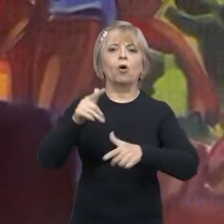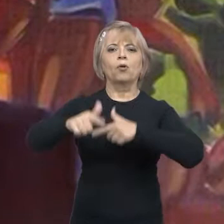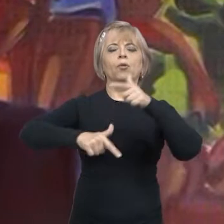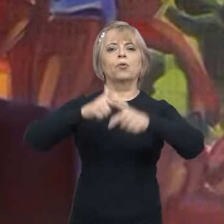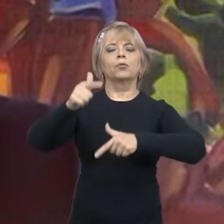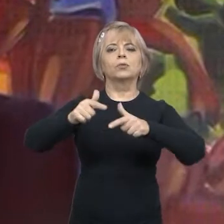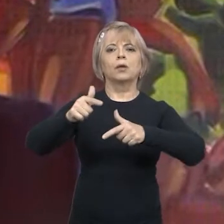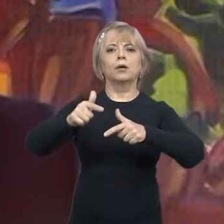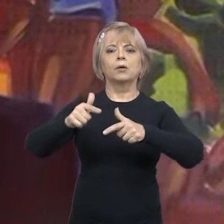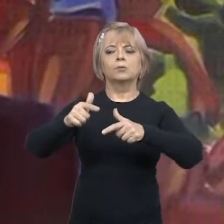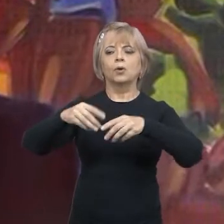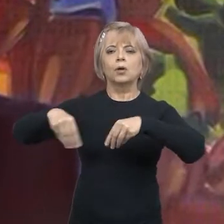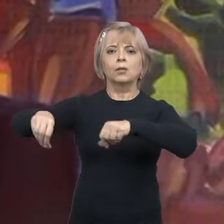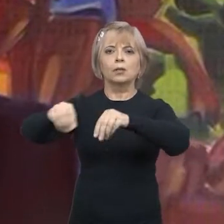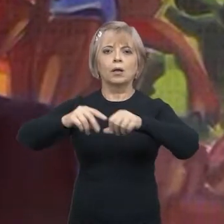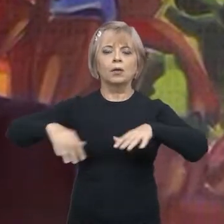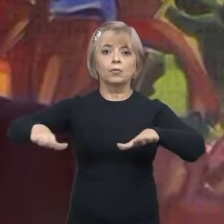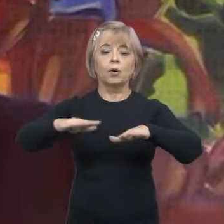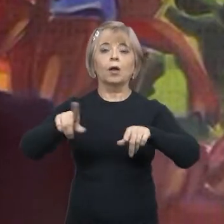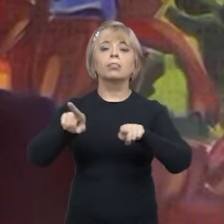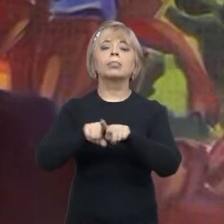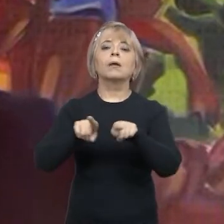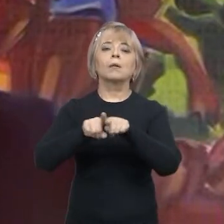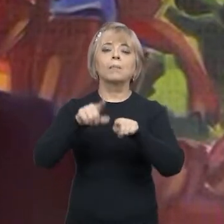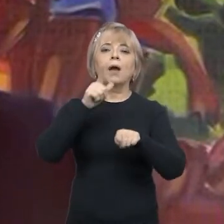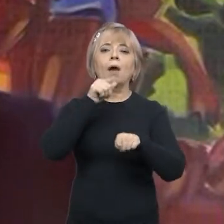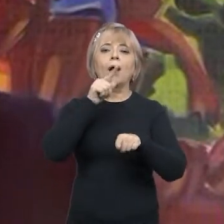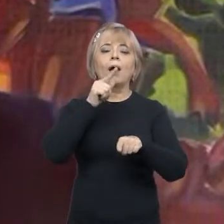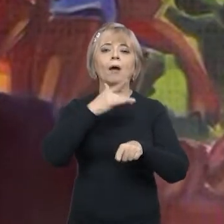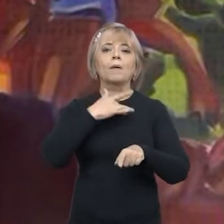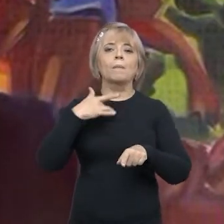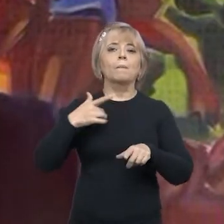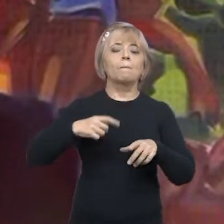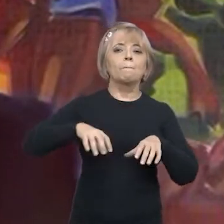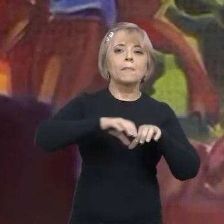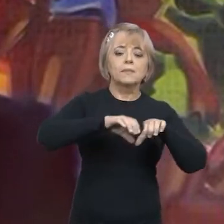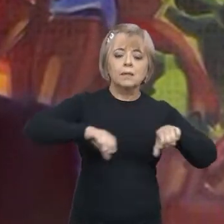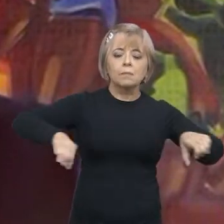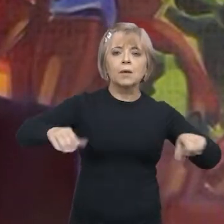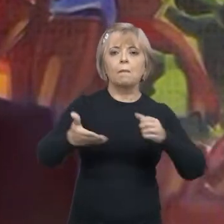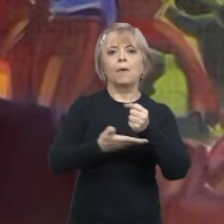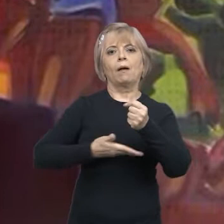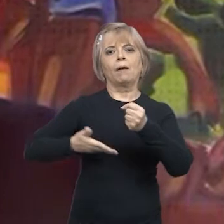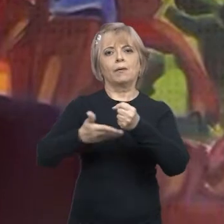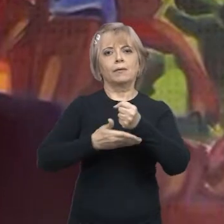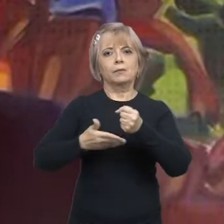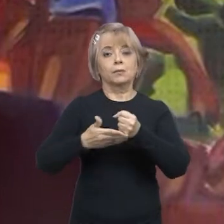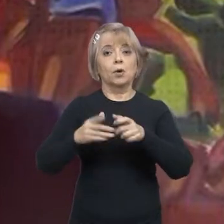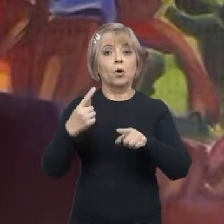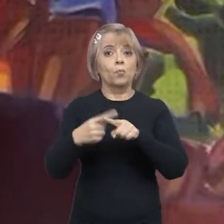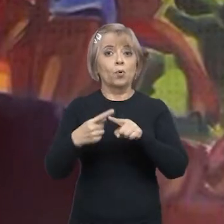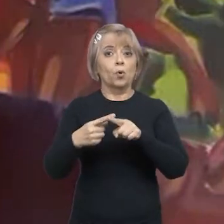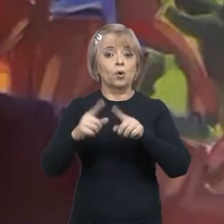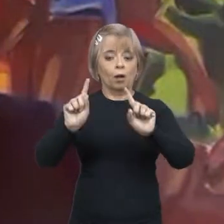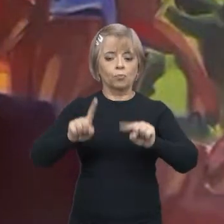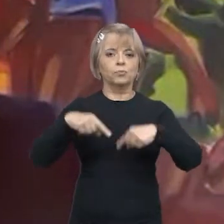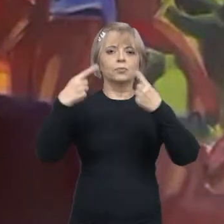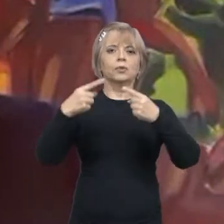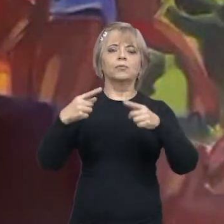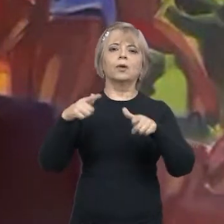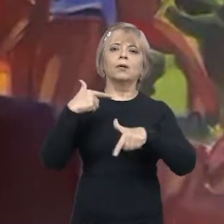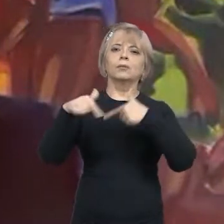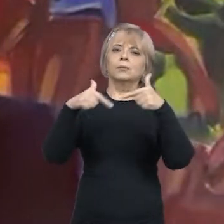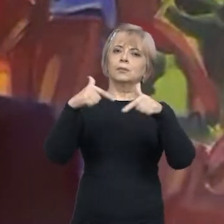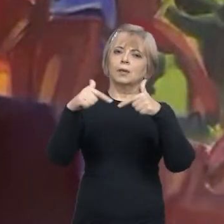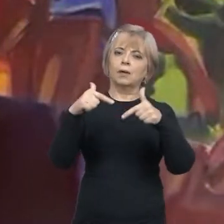do território e de saneamento básico. Então, essa tem sido a nossa ênfase, não é? Foi lançado aí também um